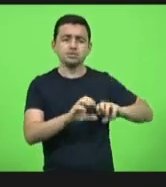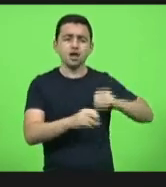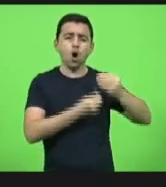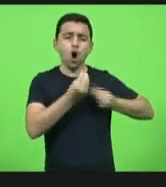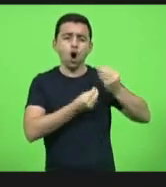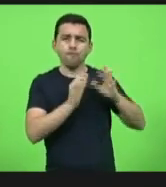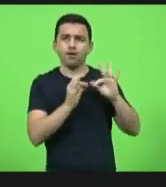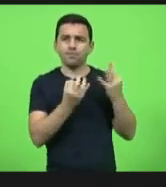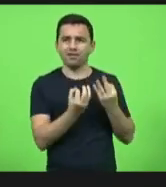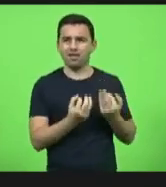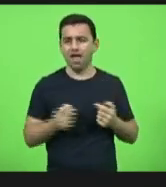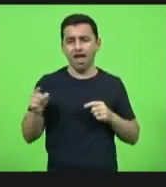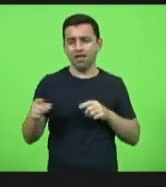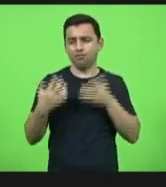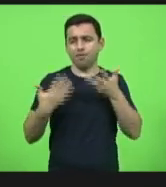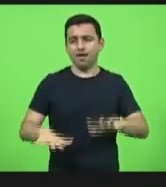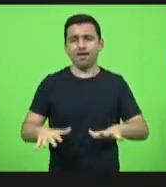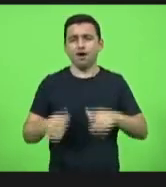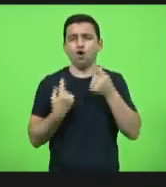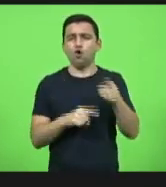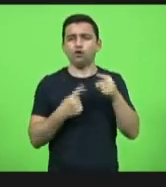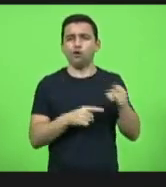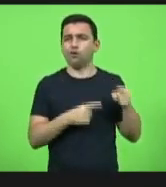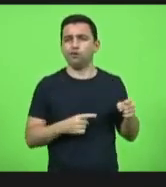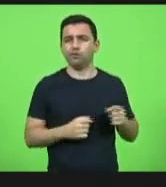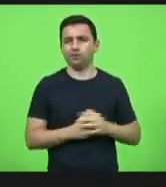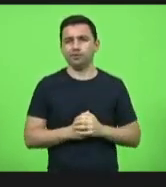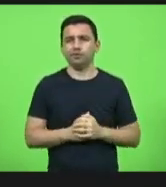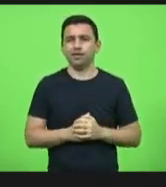família. Ela não quer, ela é contra isso.